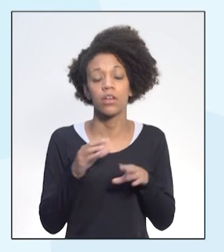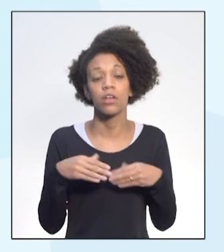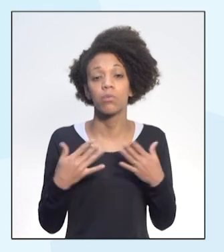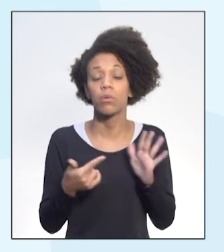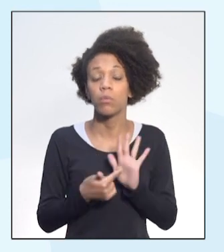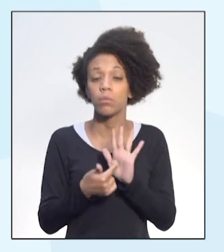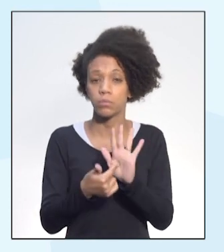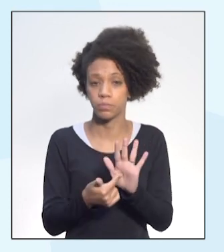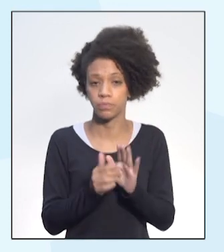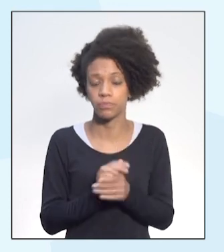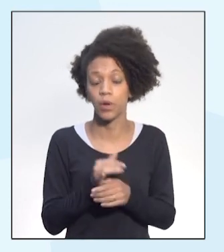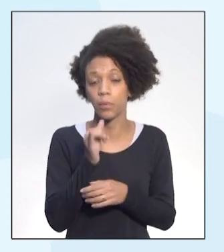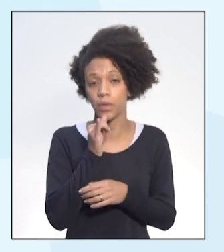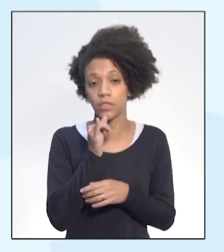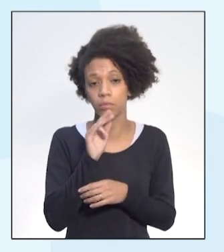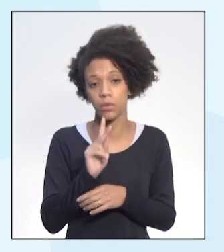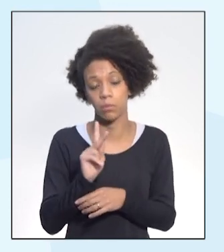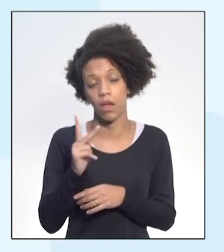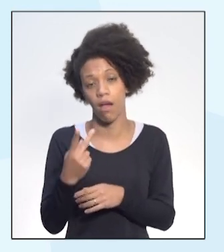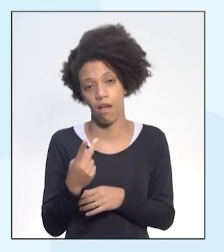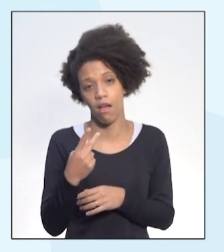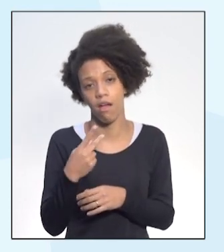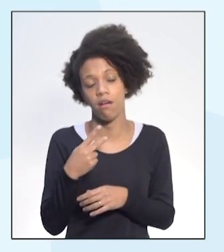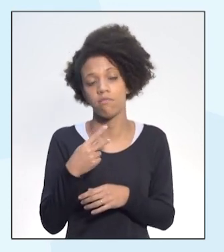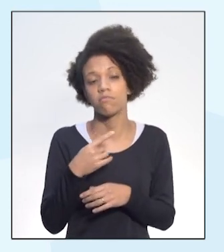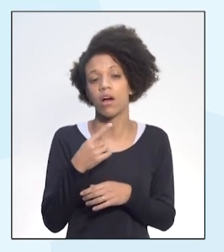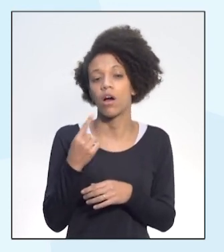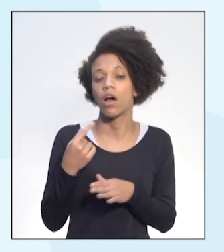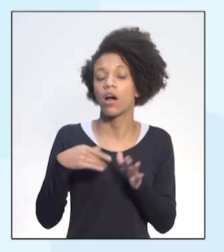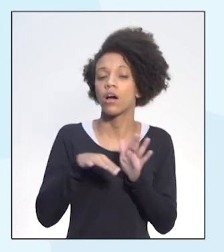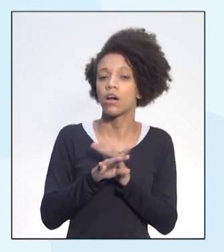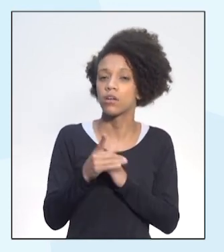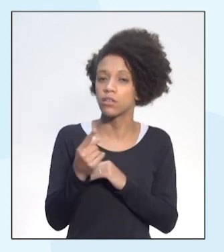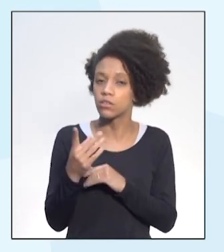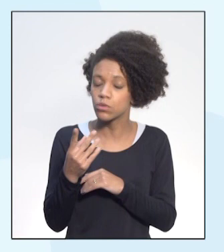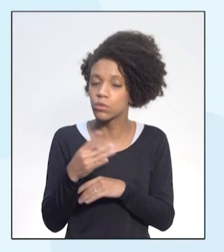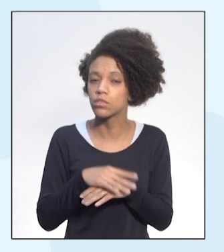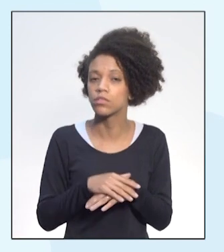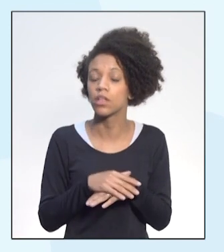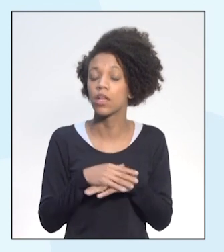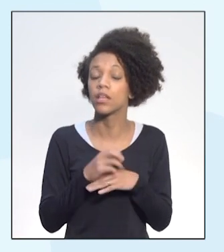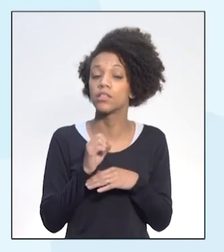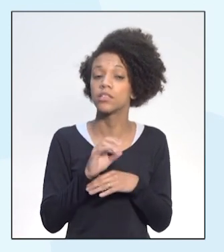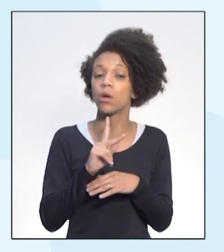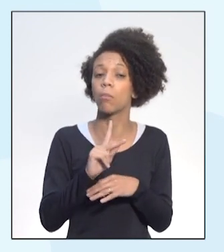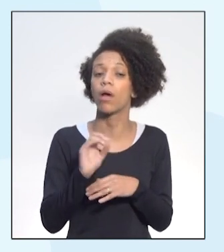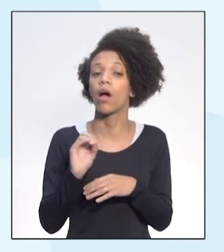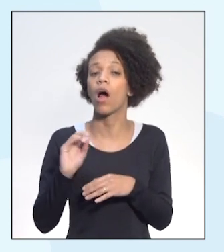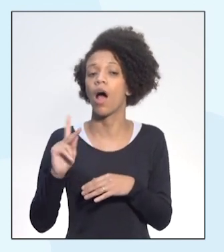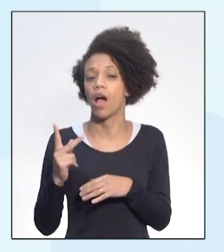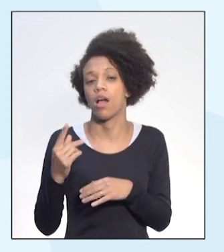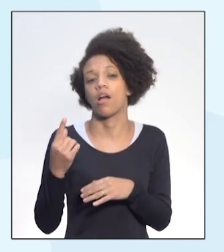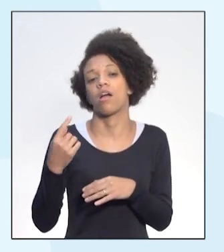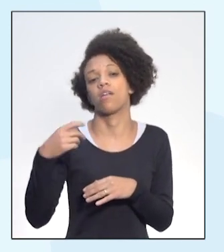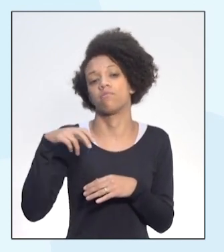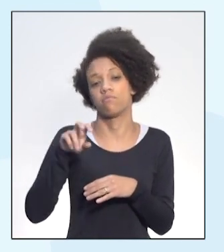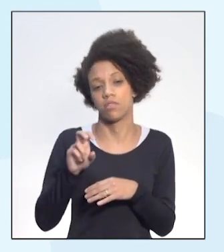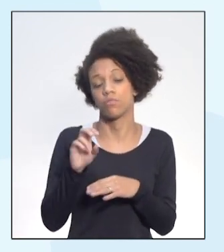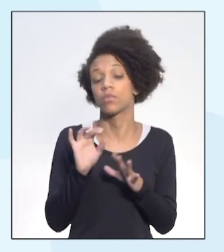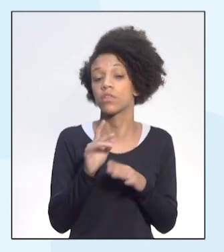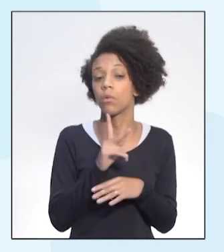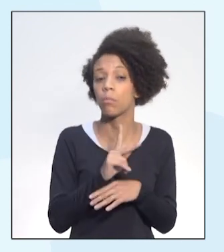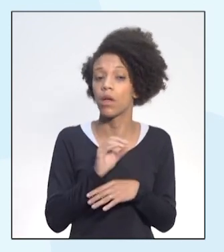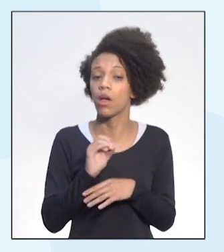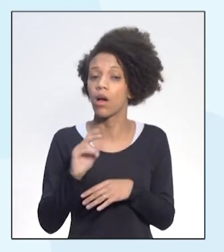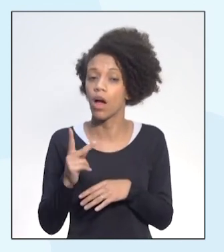O exemplo do pH mais POH tem que ser 14. Se o pH é 5, o POH é 9. Agora é a